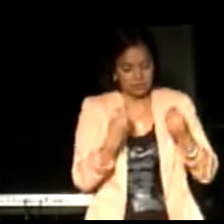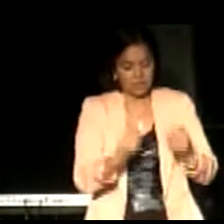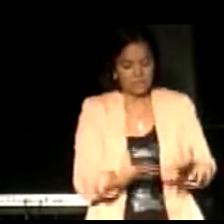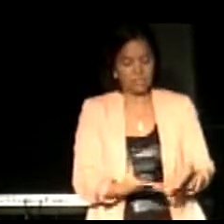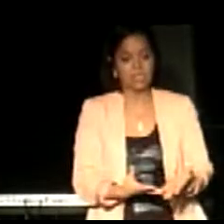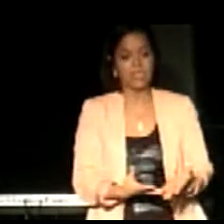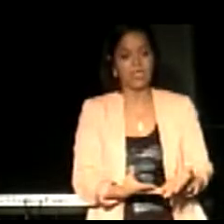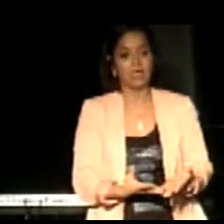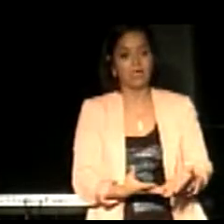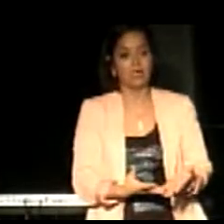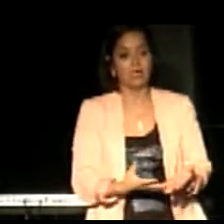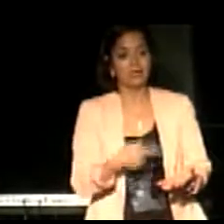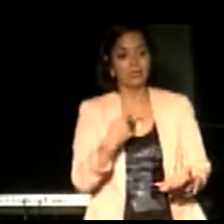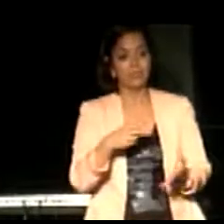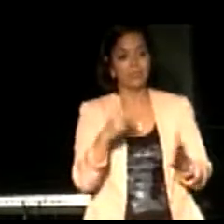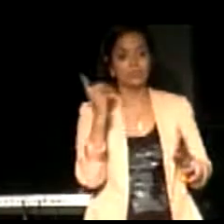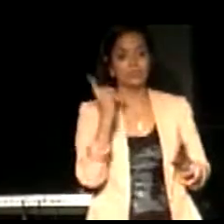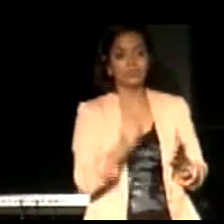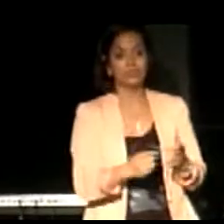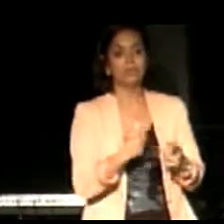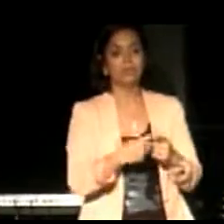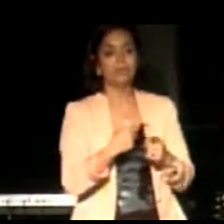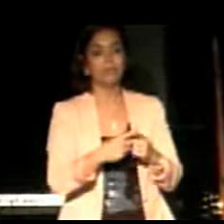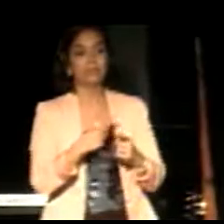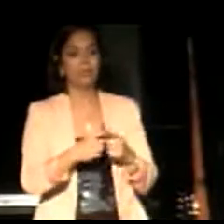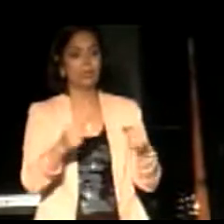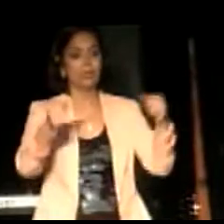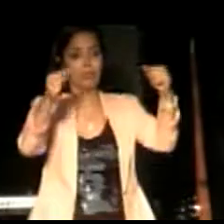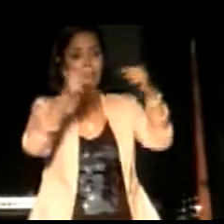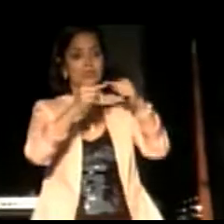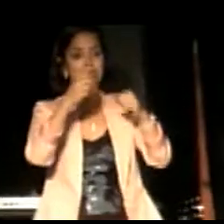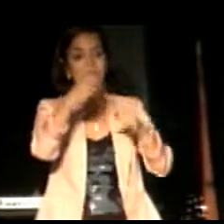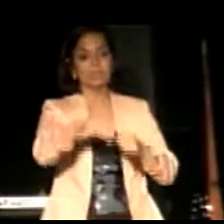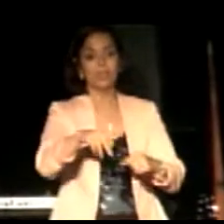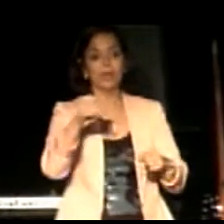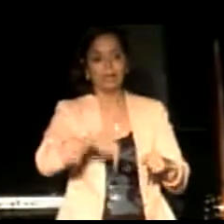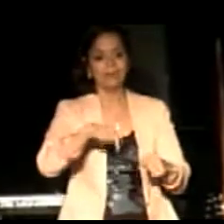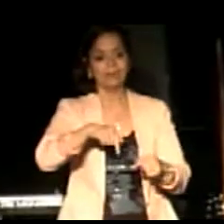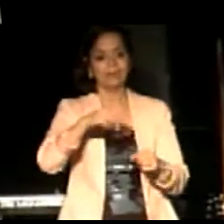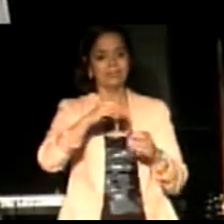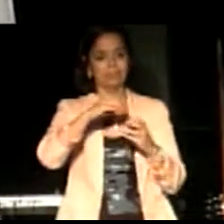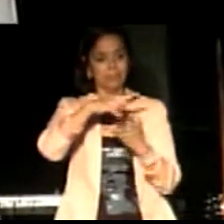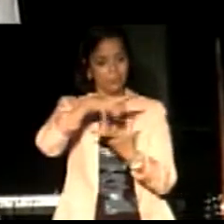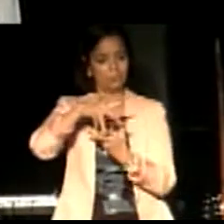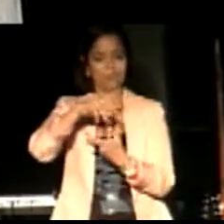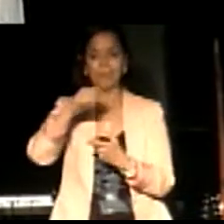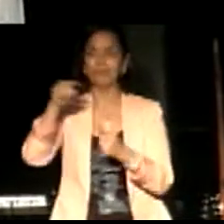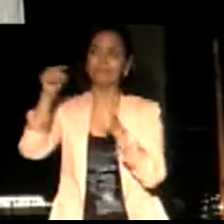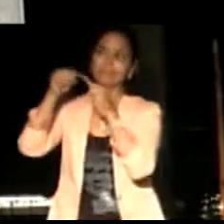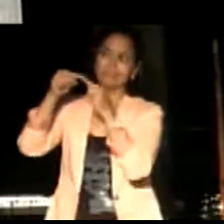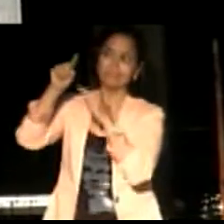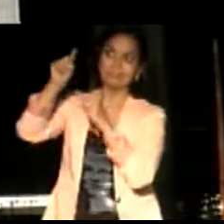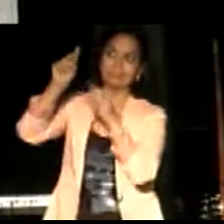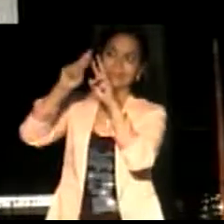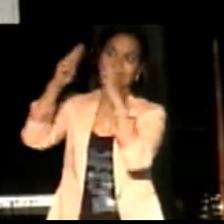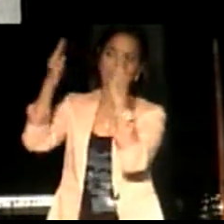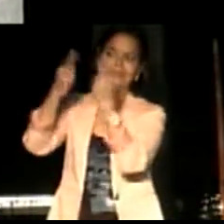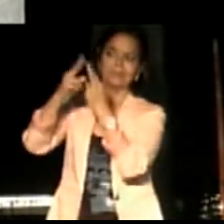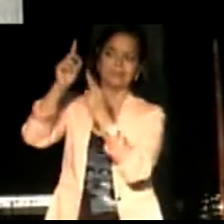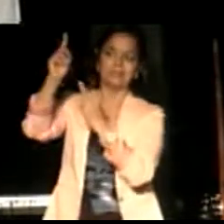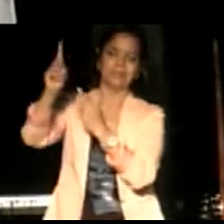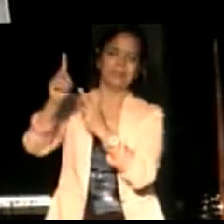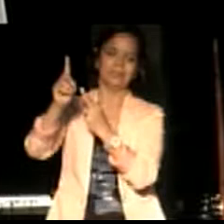seus supostos direitos, porque o foco é o reino. Agora, é preciso que se faça